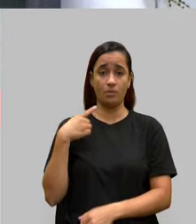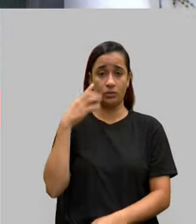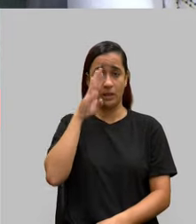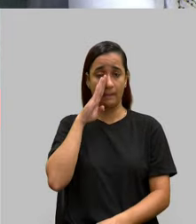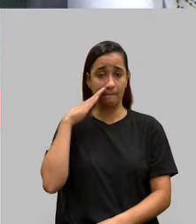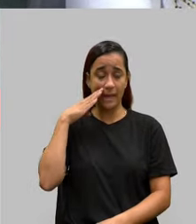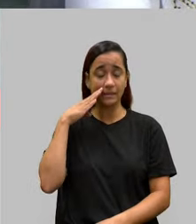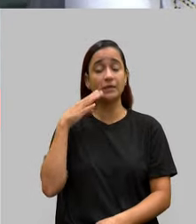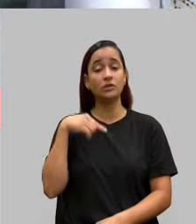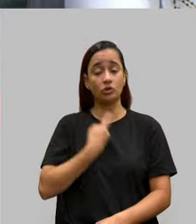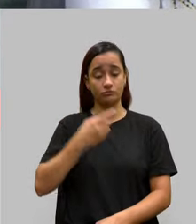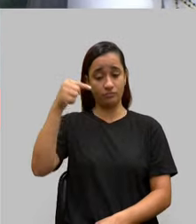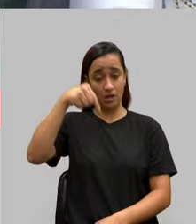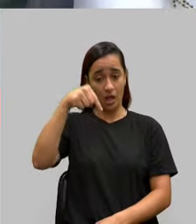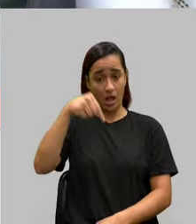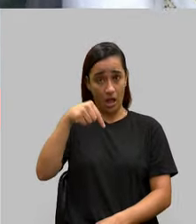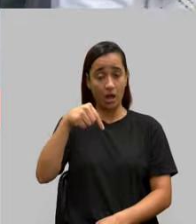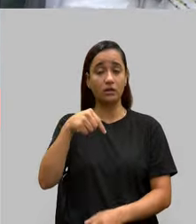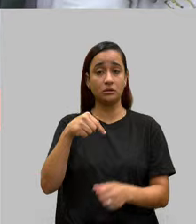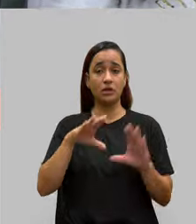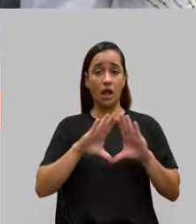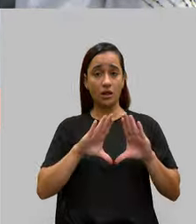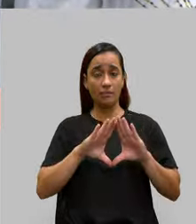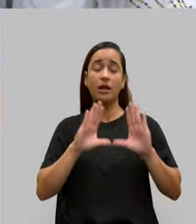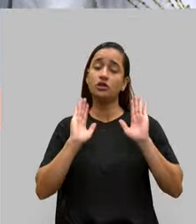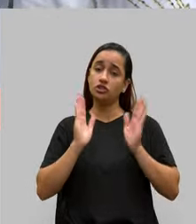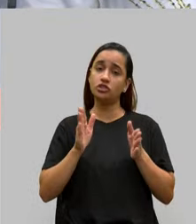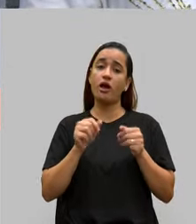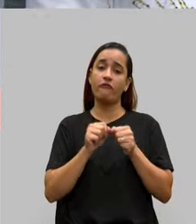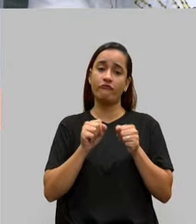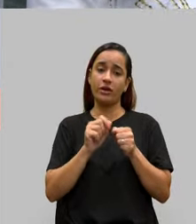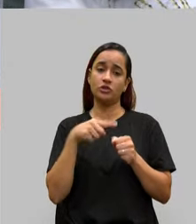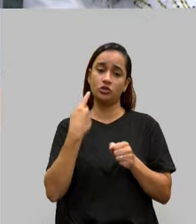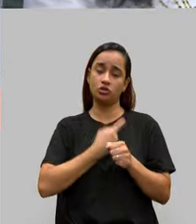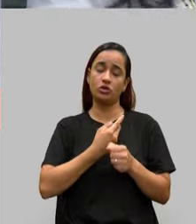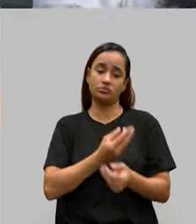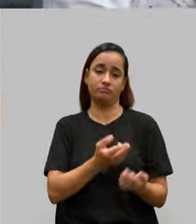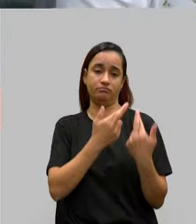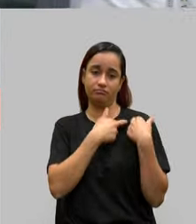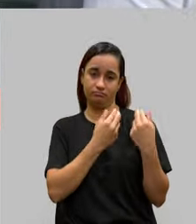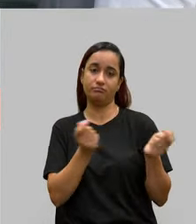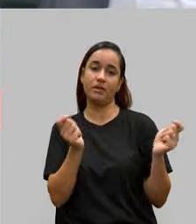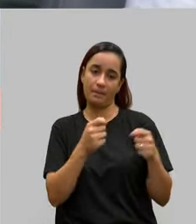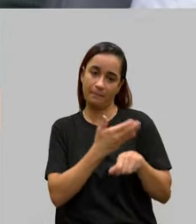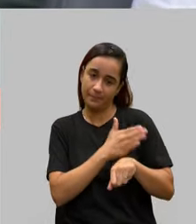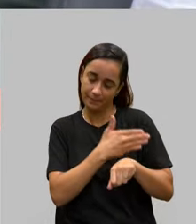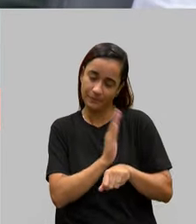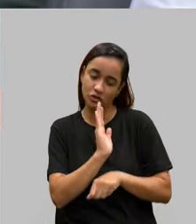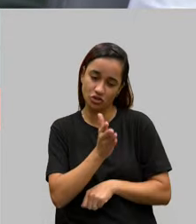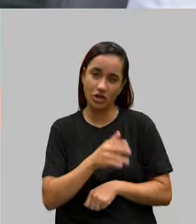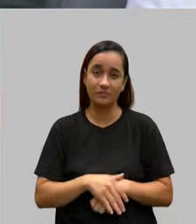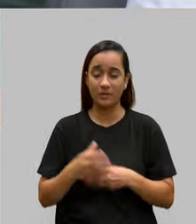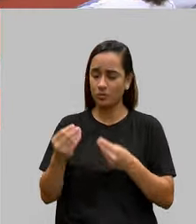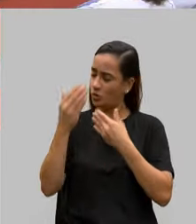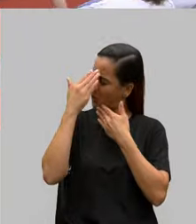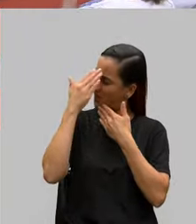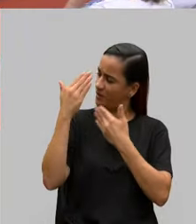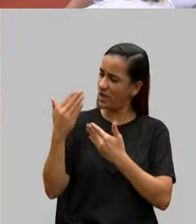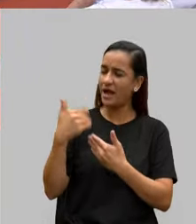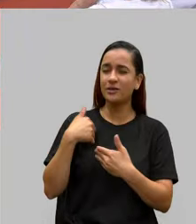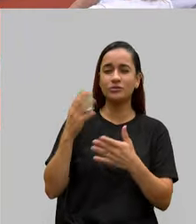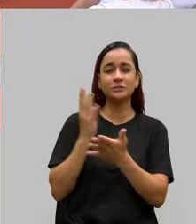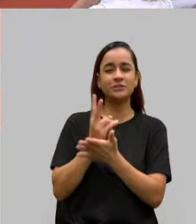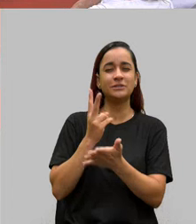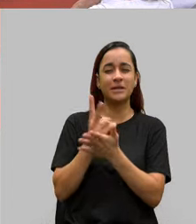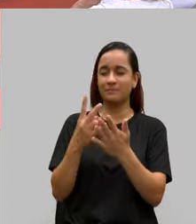Parlamento a gente está fazendo a nossa parte seria isso presidente muito obrigado eu tô impressionado com a disposição dela que ela deu bom dia